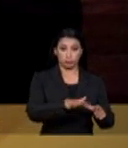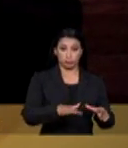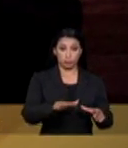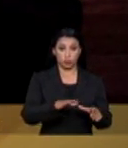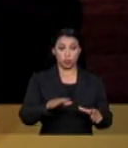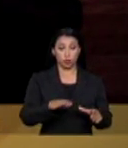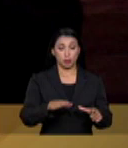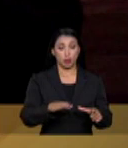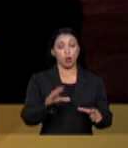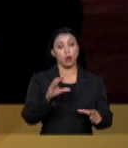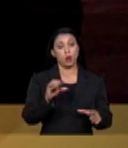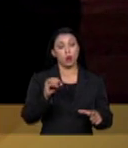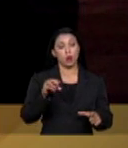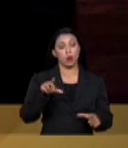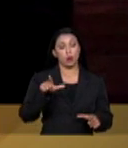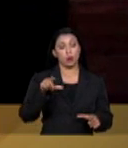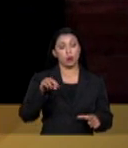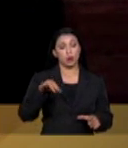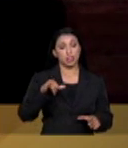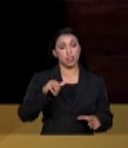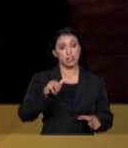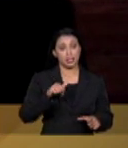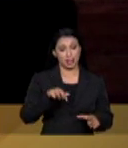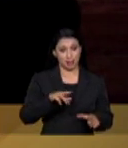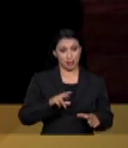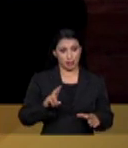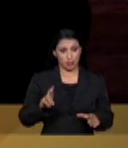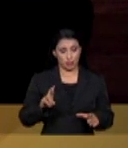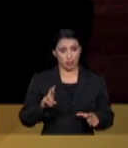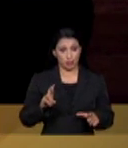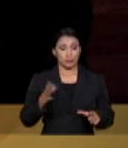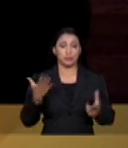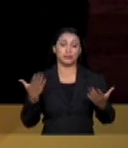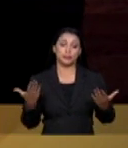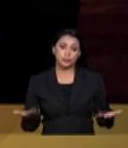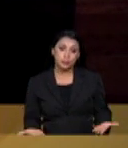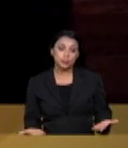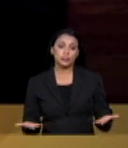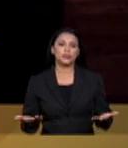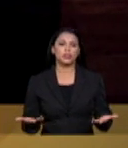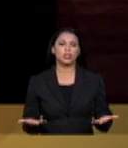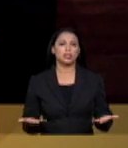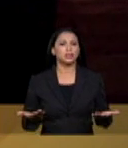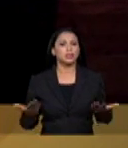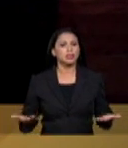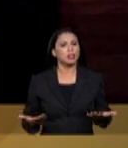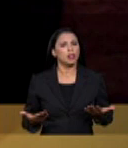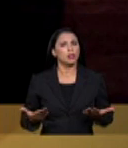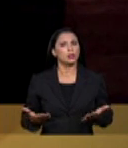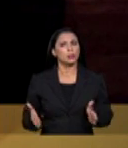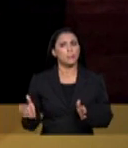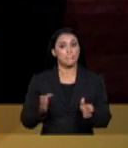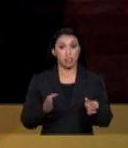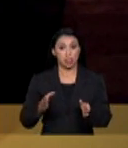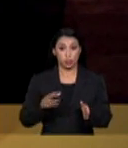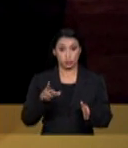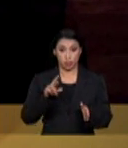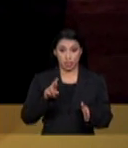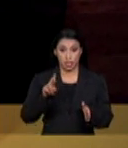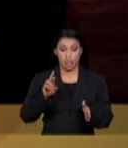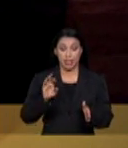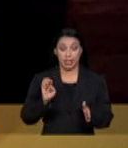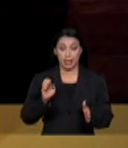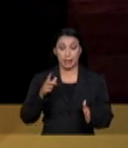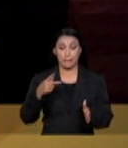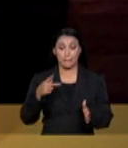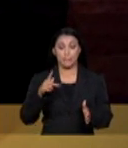colonizador o cenário do STF julga recurso que discute o Marco temporal para demarcação de